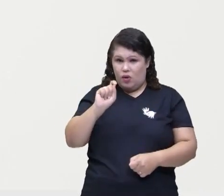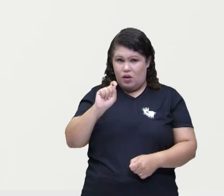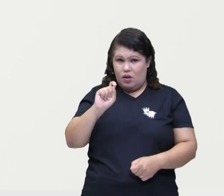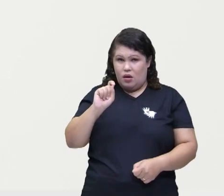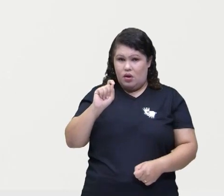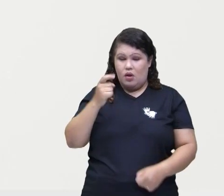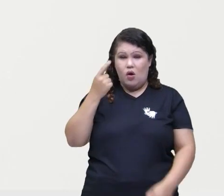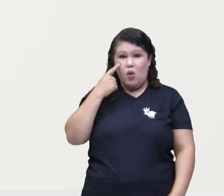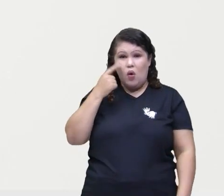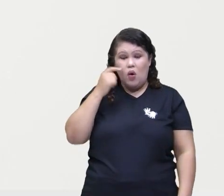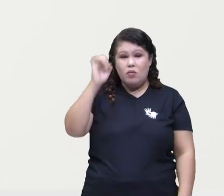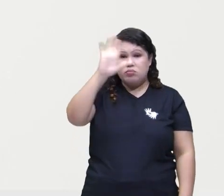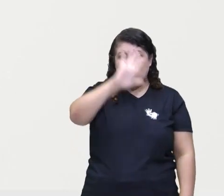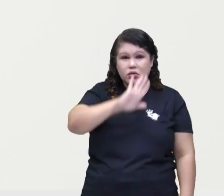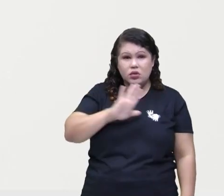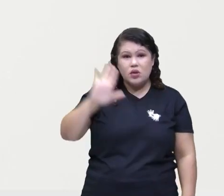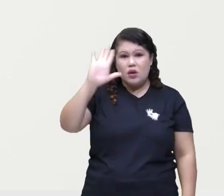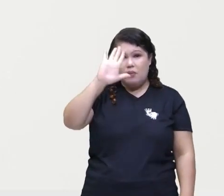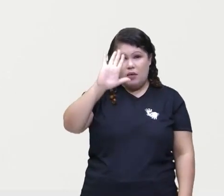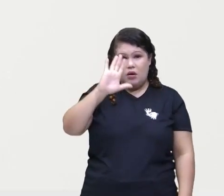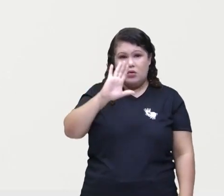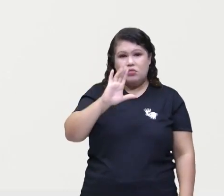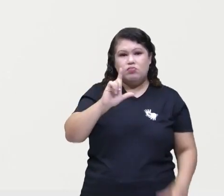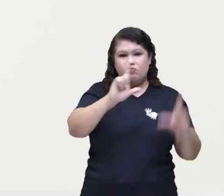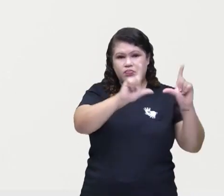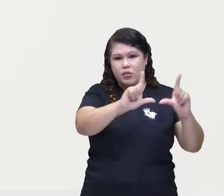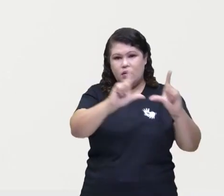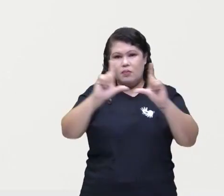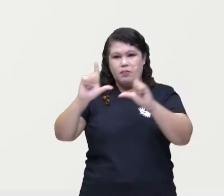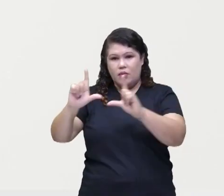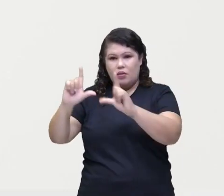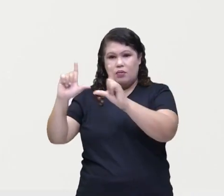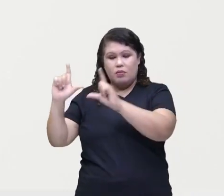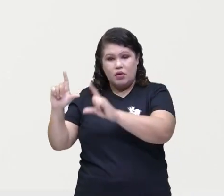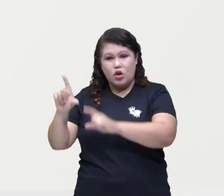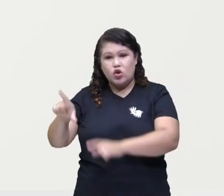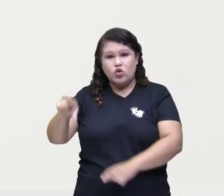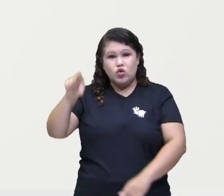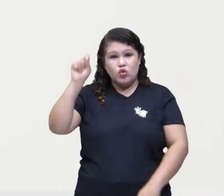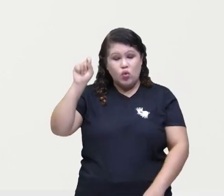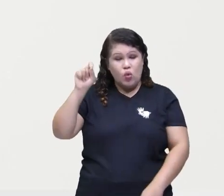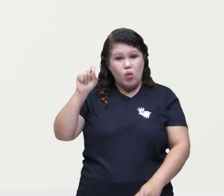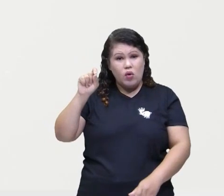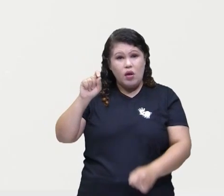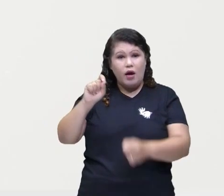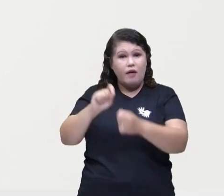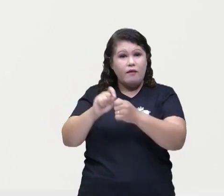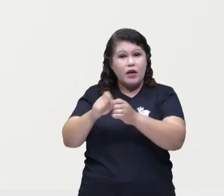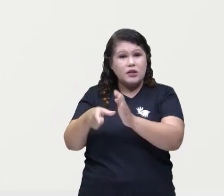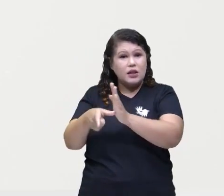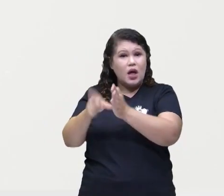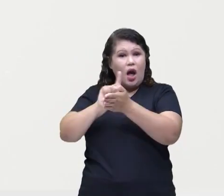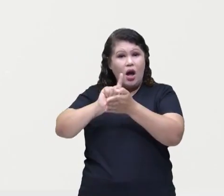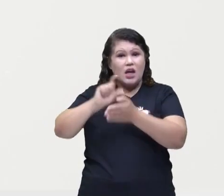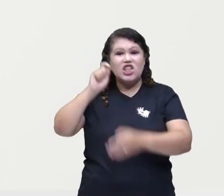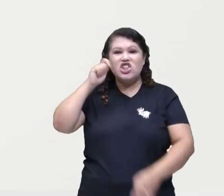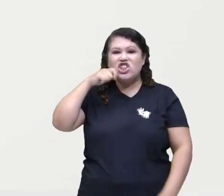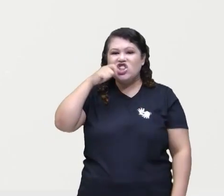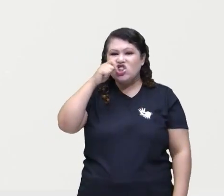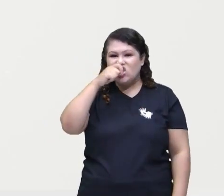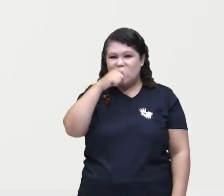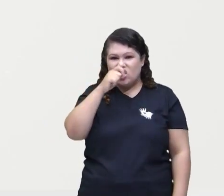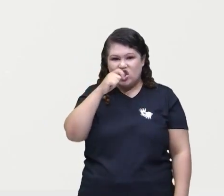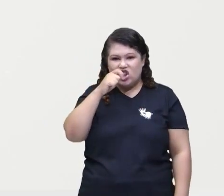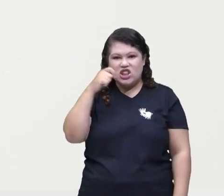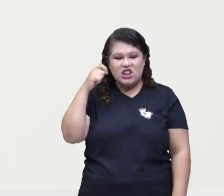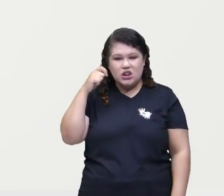imagens abaixo e indique qual das alternativas representa o que fez